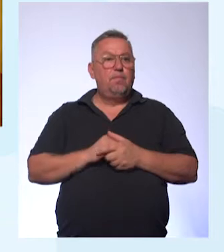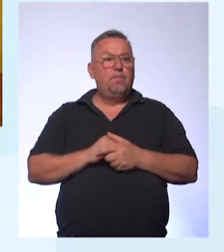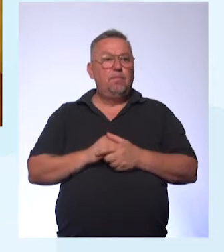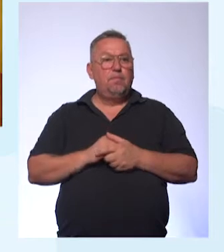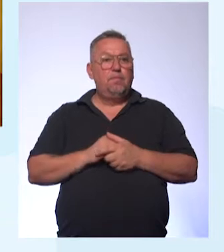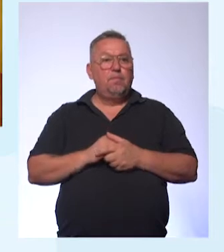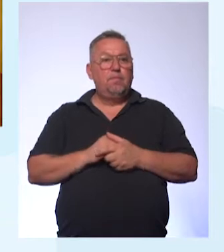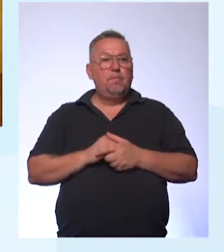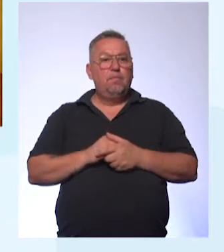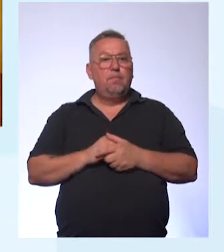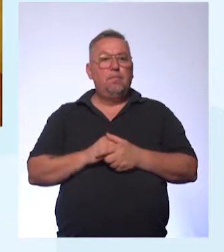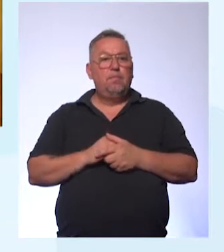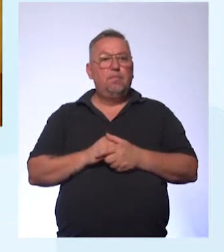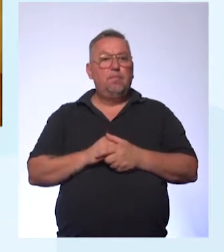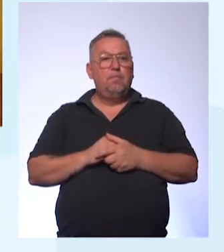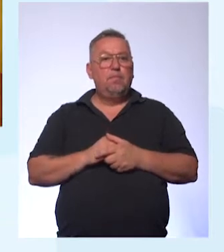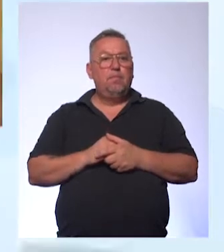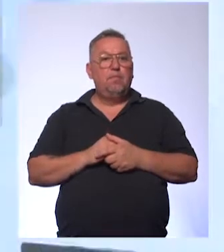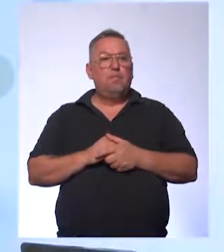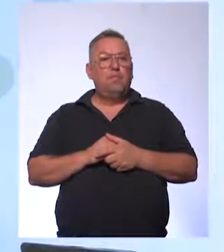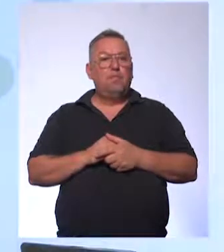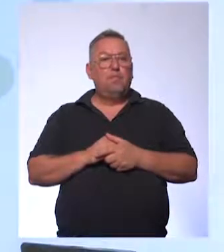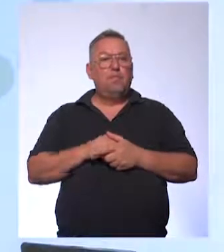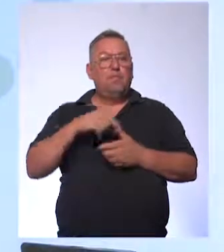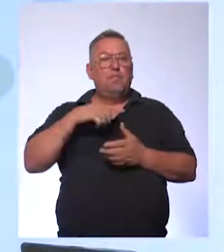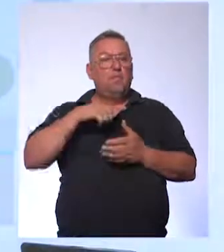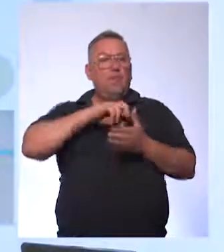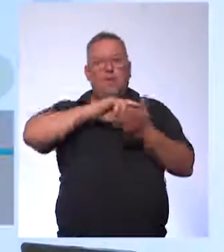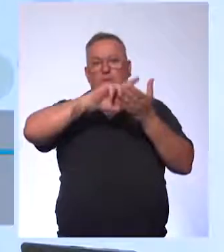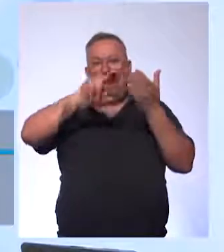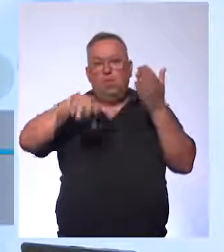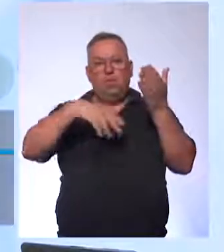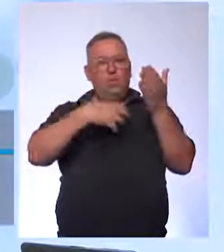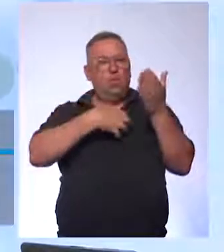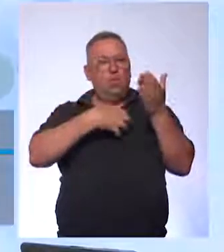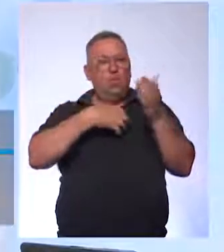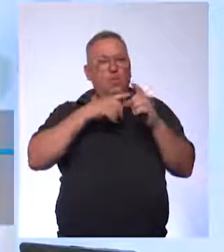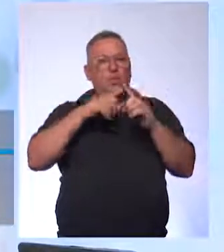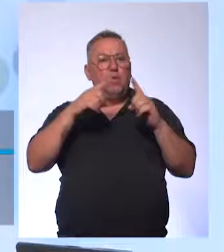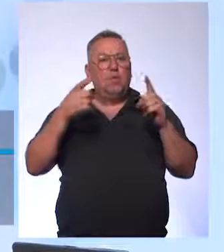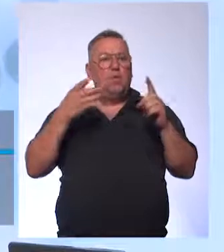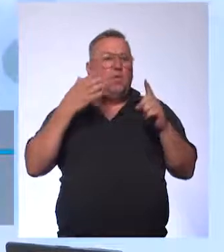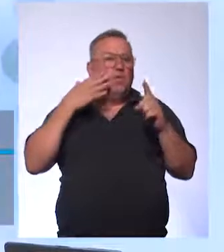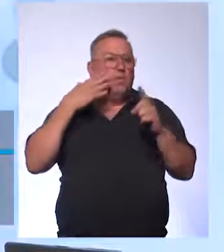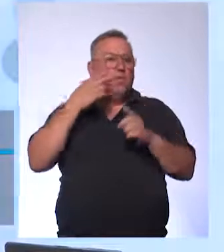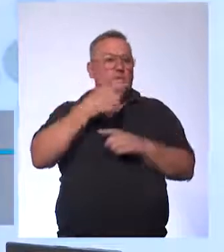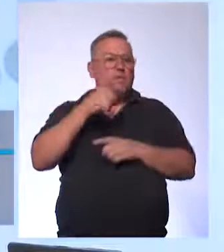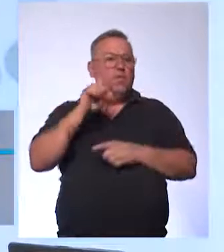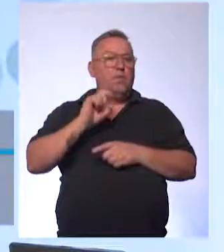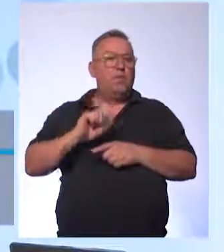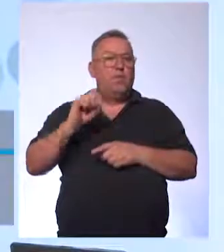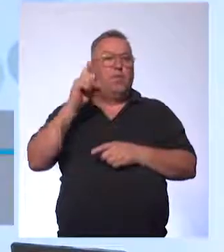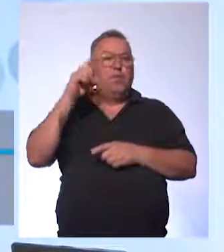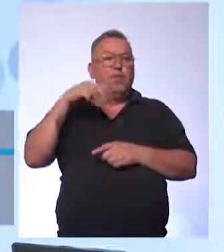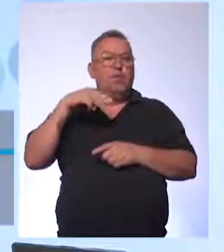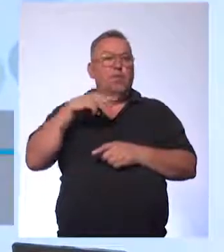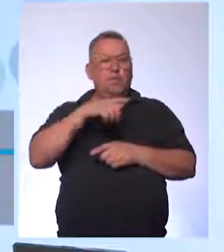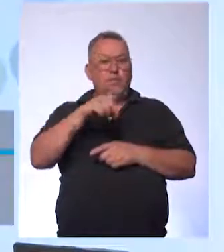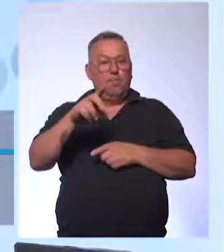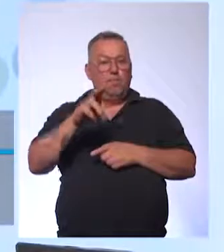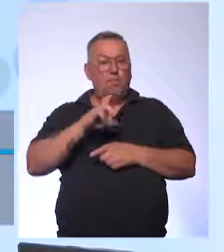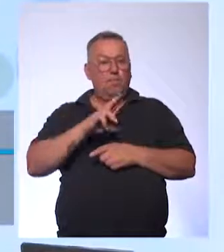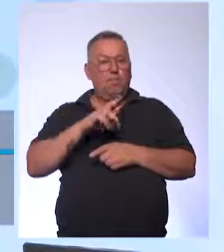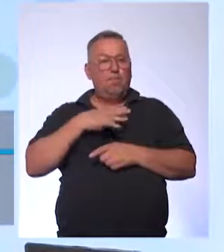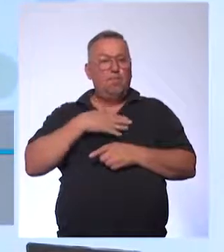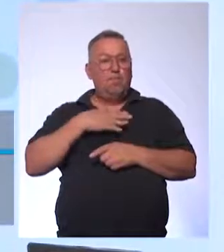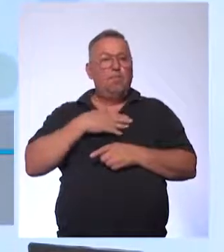movimento, e, enfim, térmica, né? Mas agora eu quero saber de você o seguinte, ó, vou dar 1 minuto para você